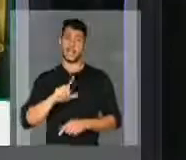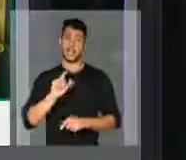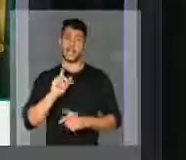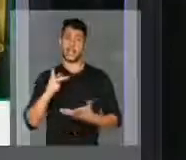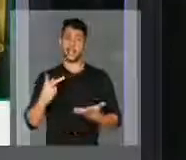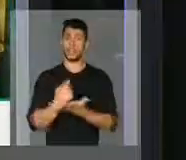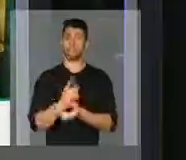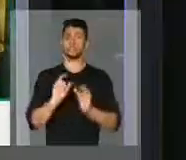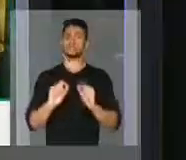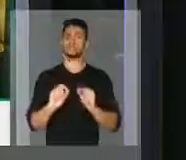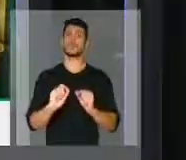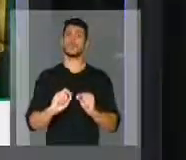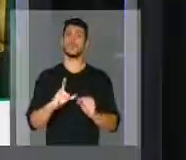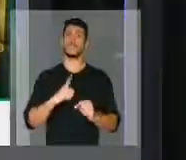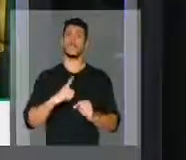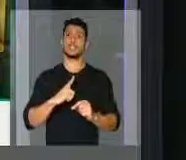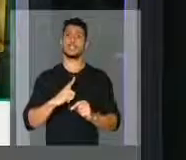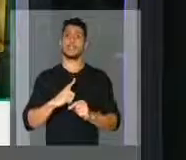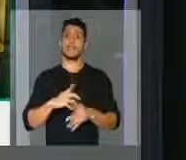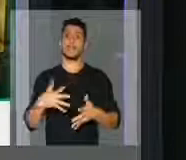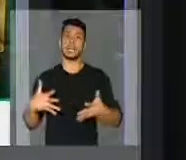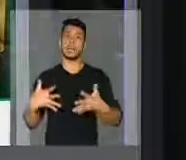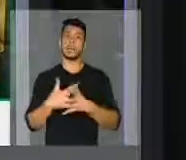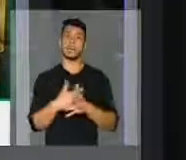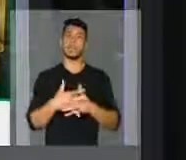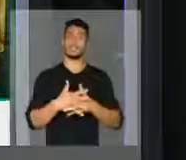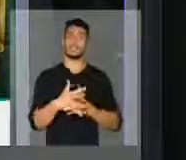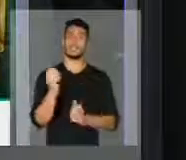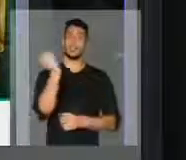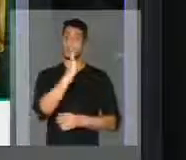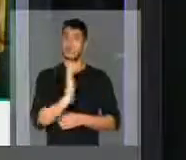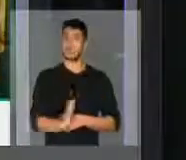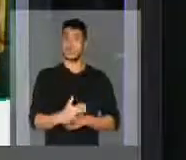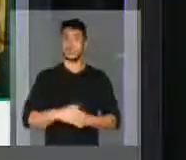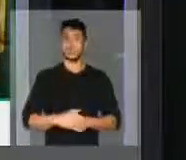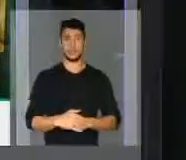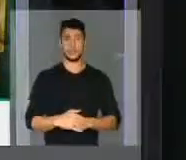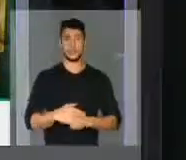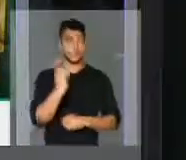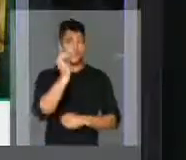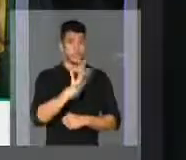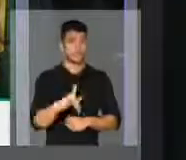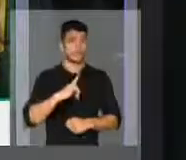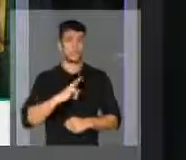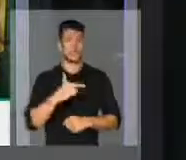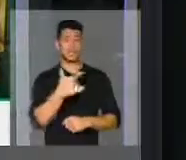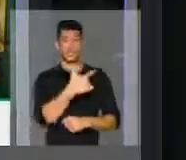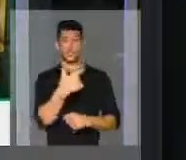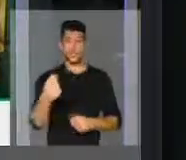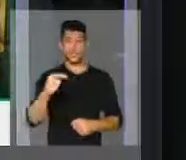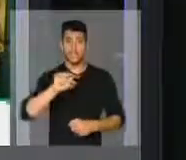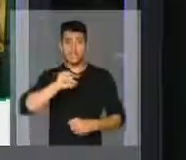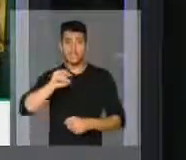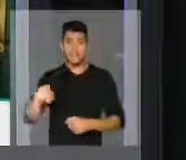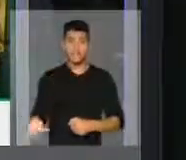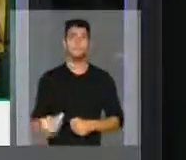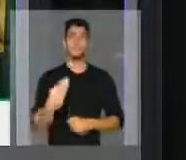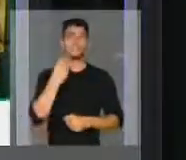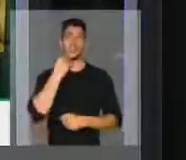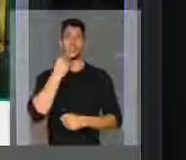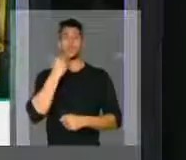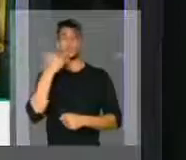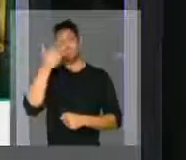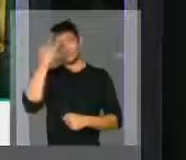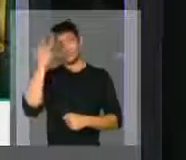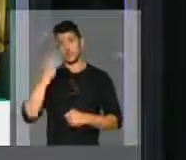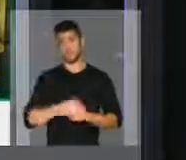travou. Senhores, o Brasil tem 200 milhões de habitantes. E as taxas? Sabe